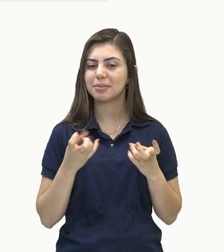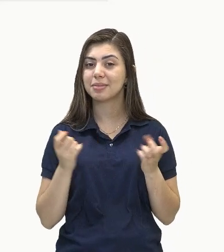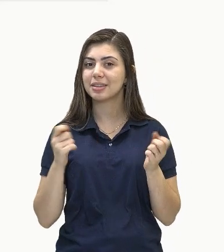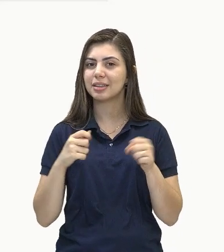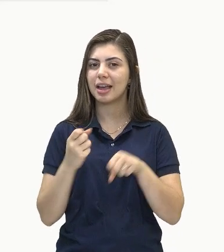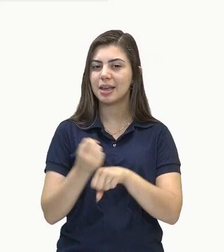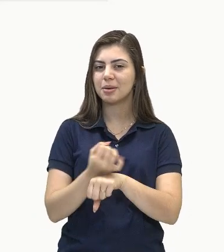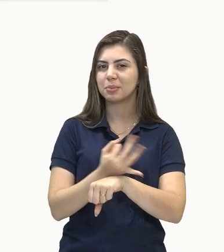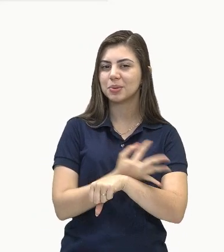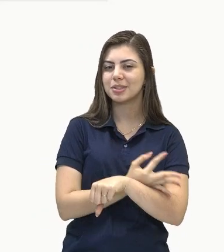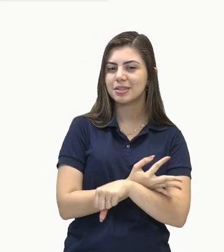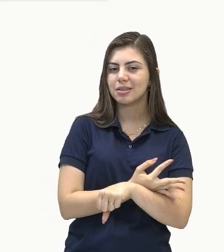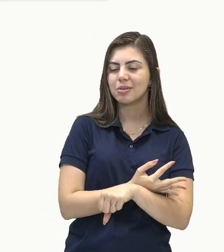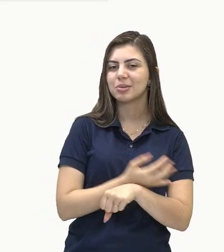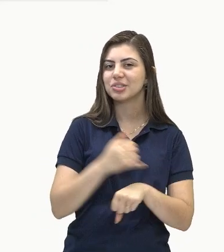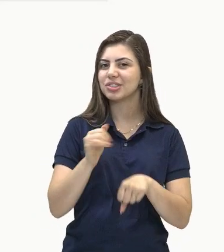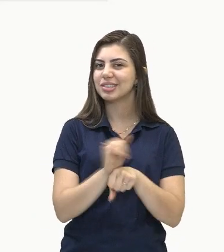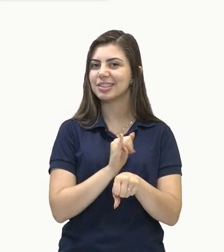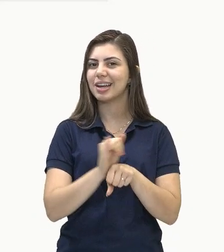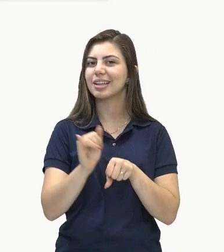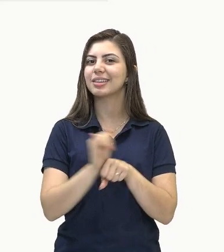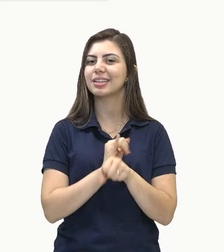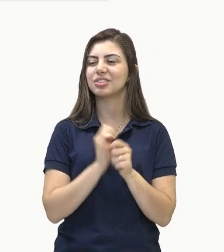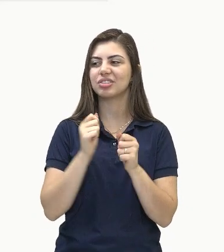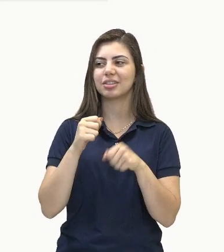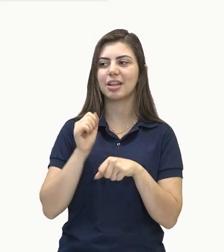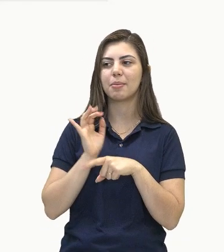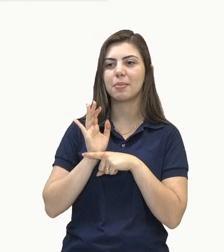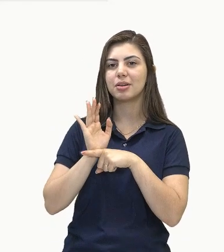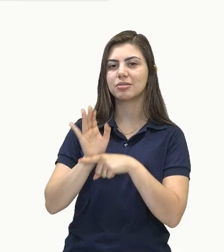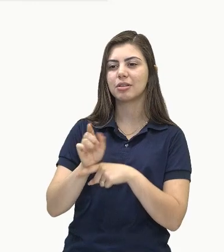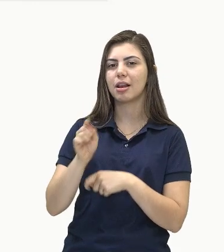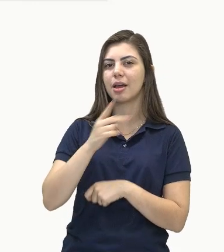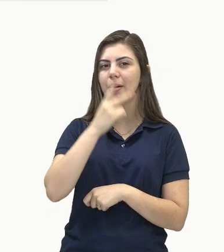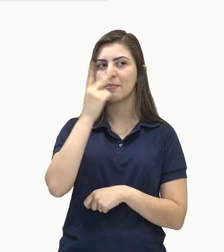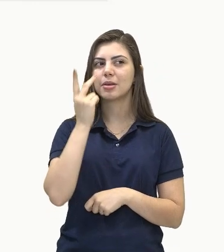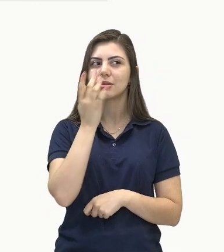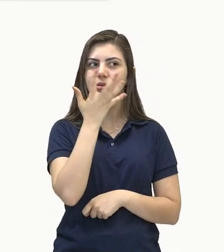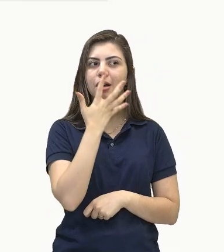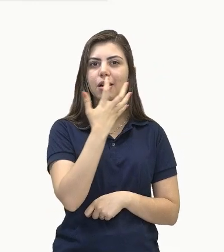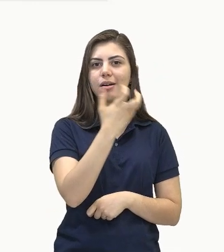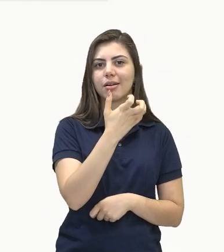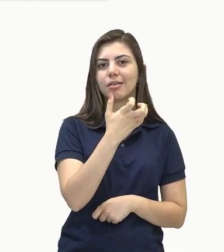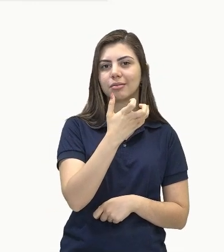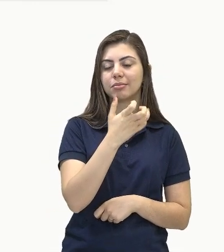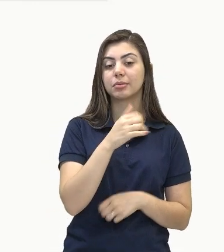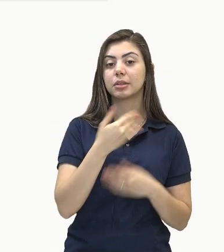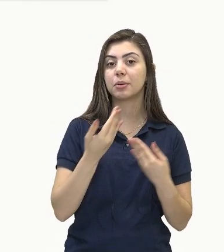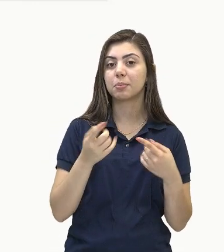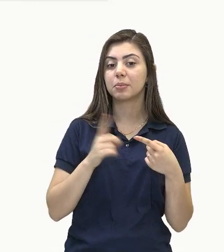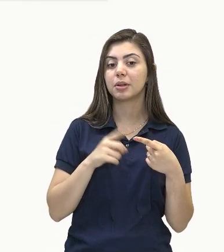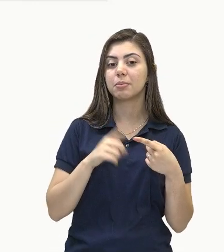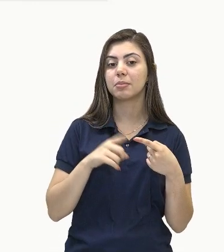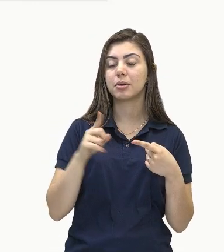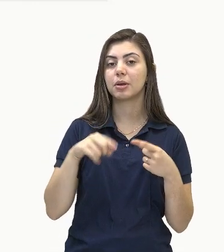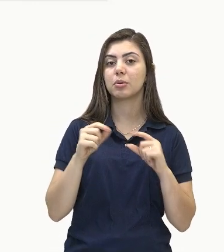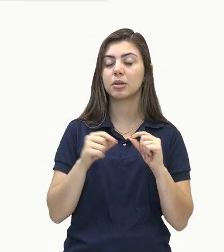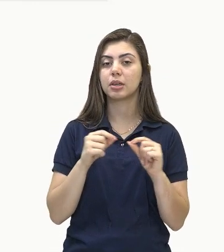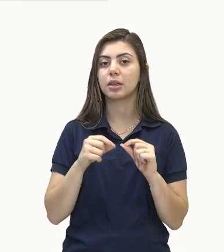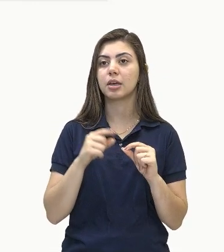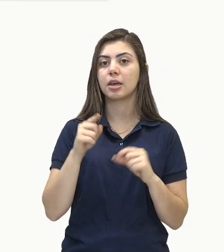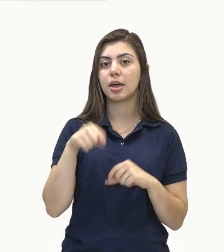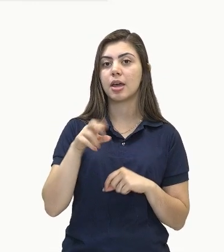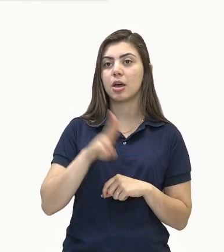algumas estratégias pelas quais você pode convencer alguém. Por meio da lógica, utilizando argumentos